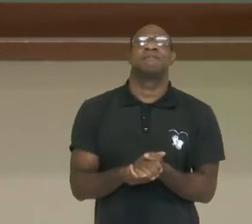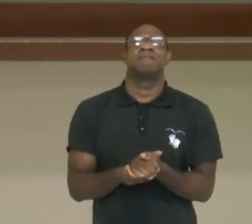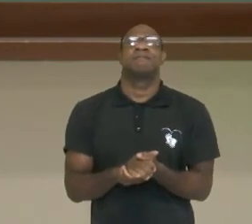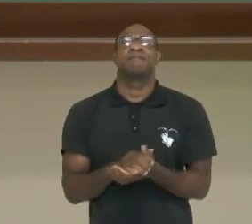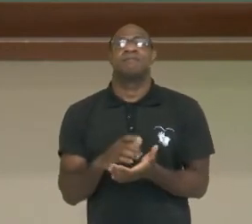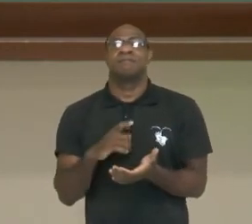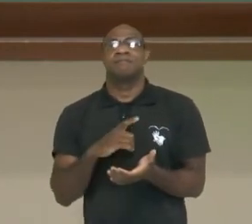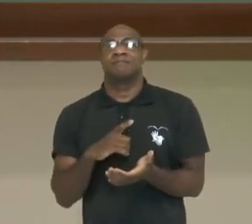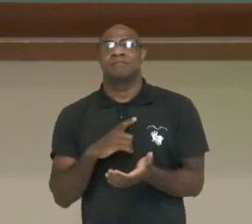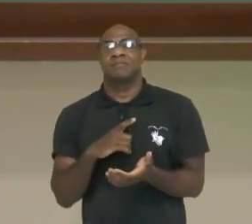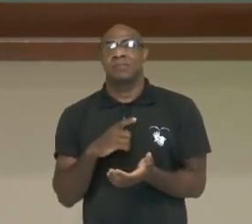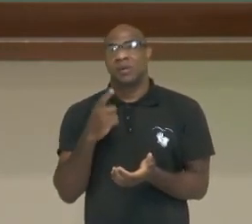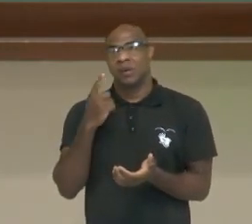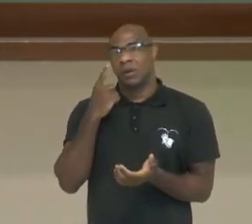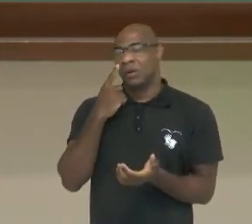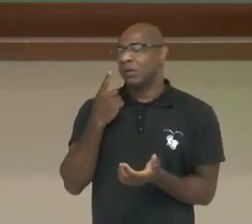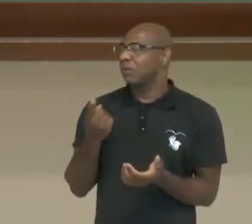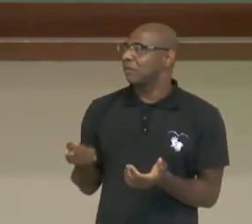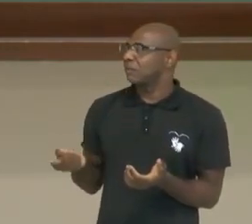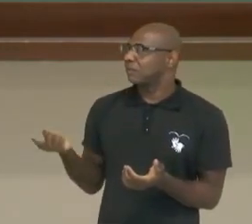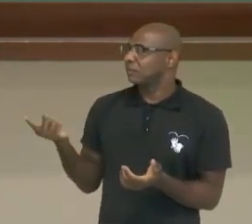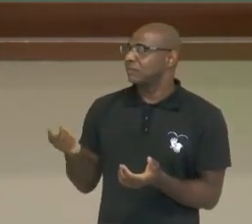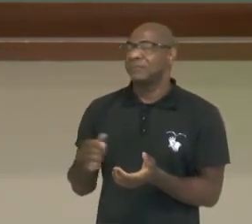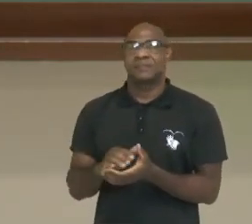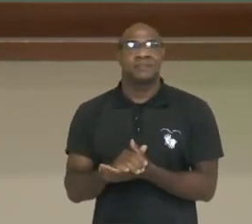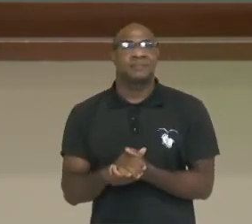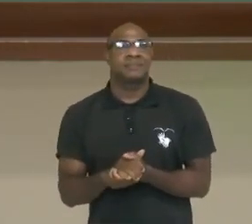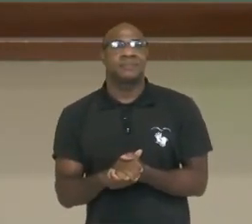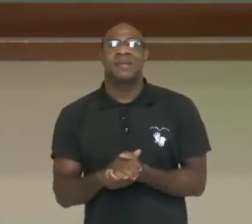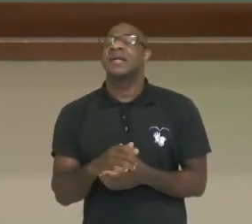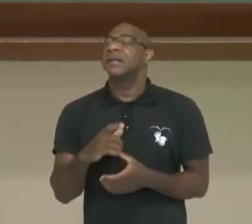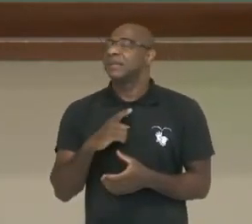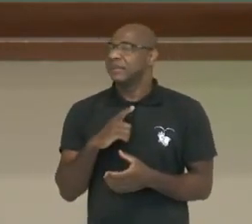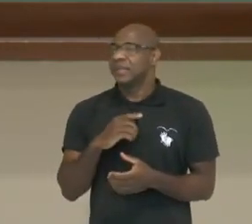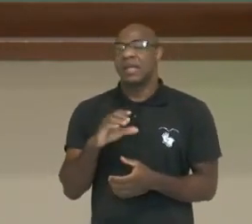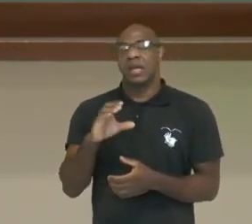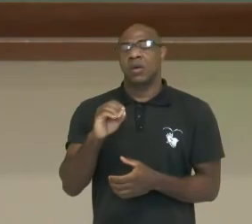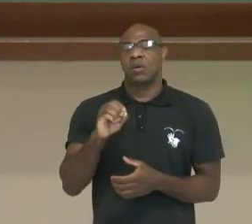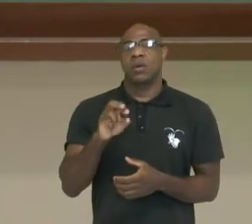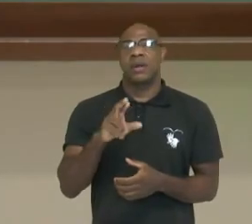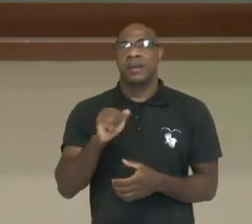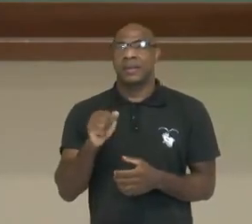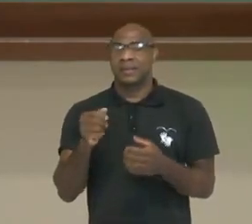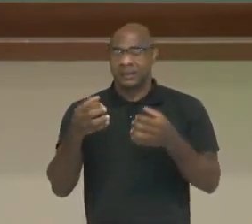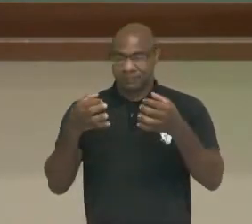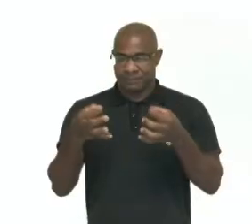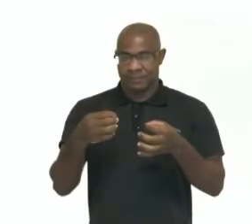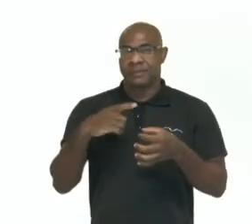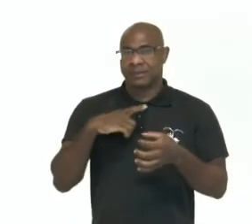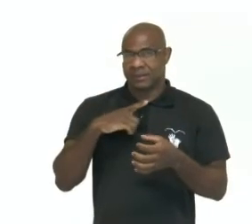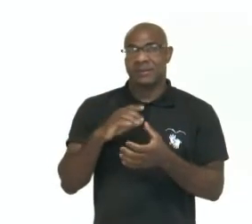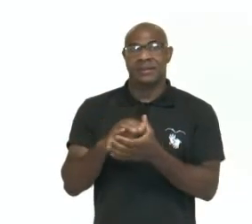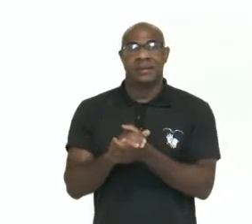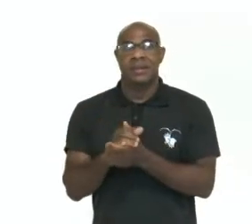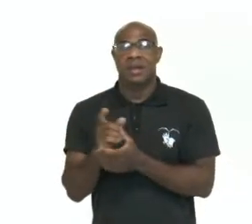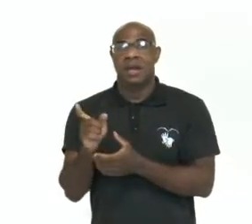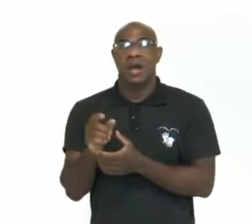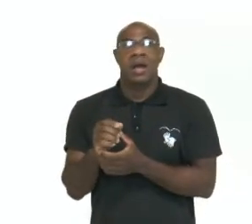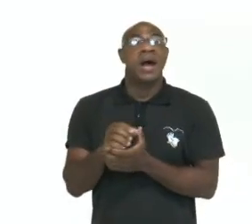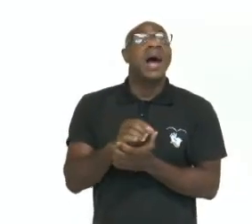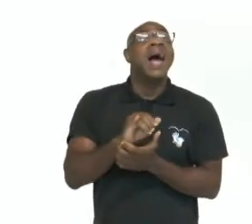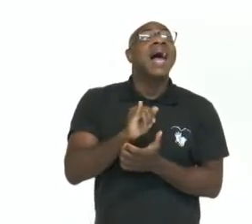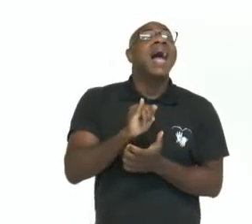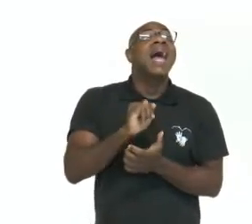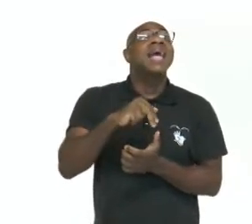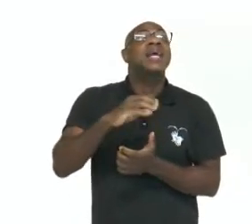cuja incoerência que está nesse texto? Estou afirmando, tem incoerência. Vamos observar então? Olha lá. A incoerência está no